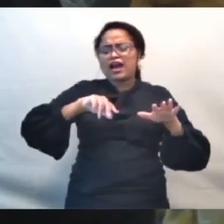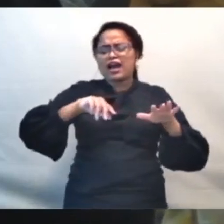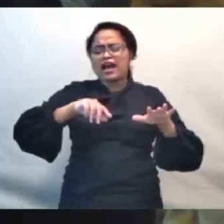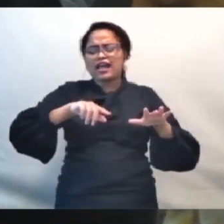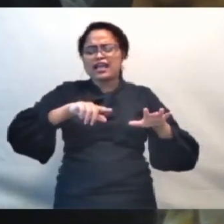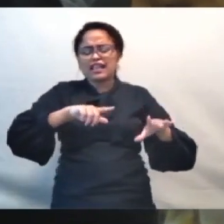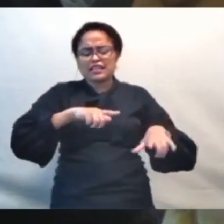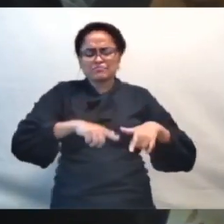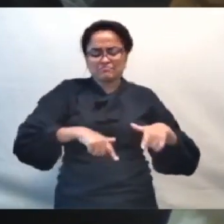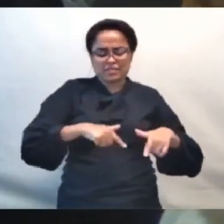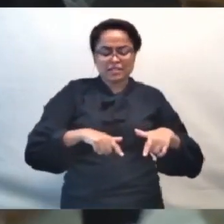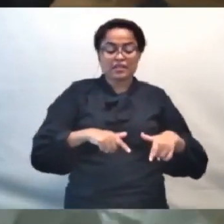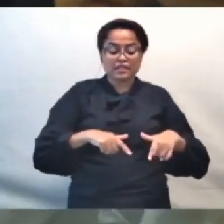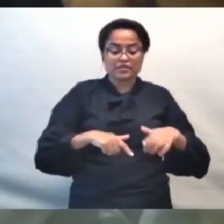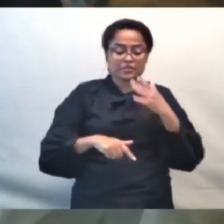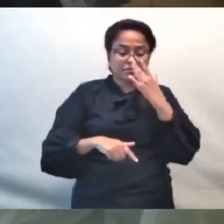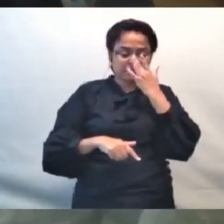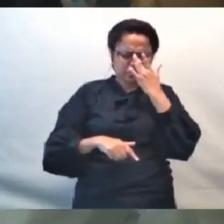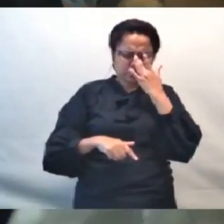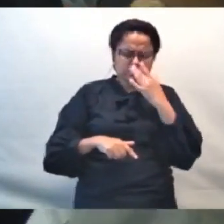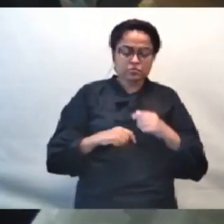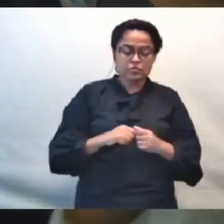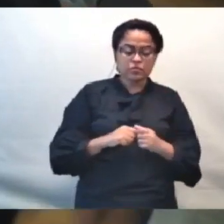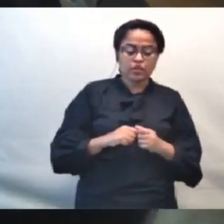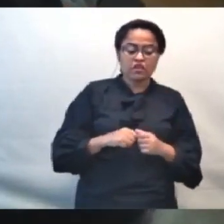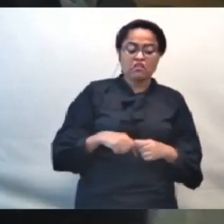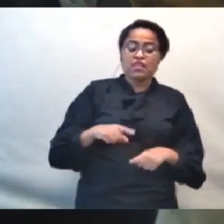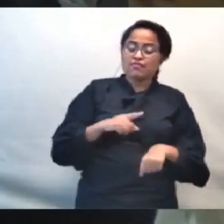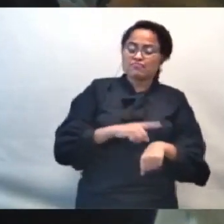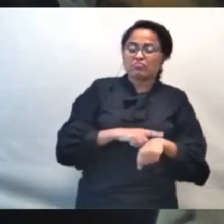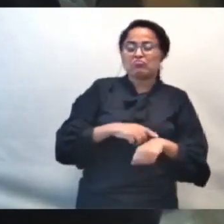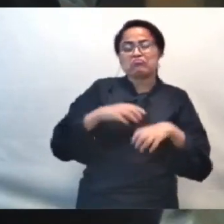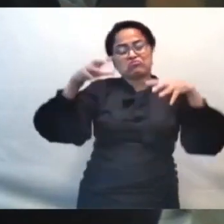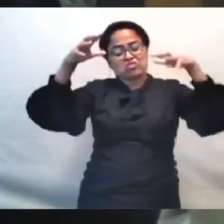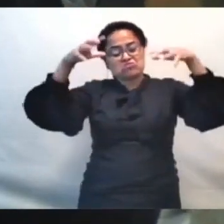coincidentemente, nesse período chuvoso. Acreditamos que agora, em março, abril,